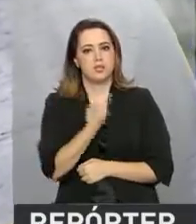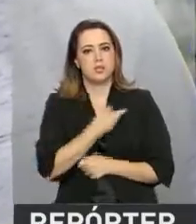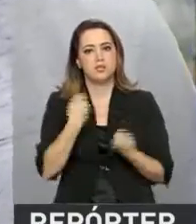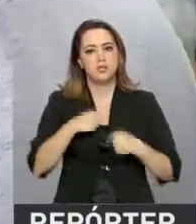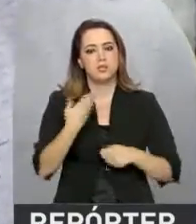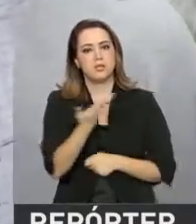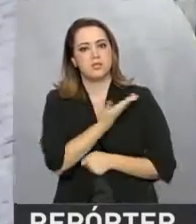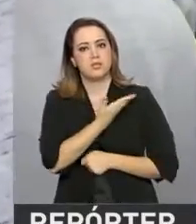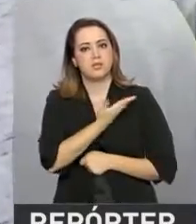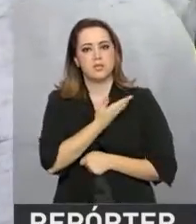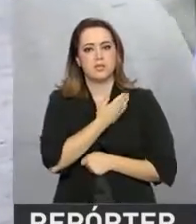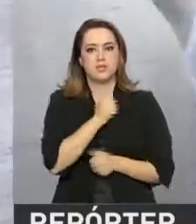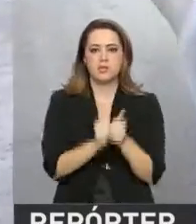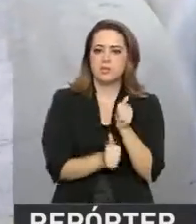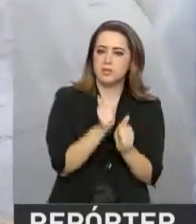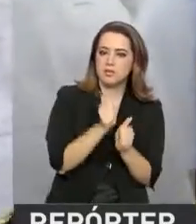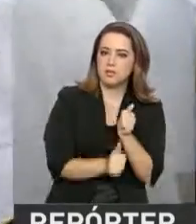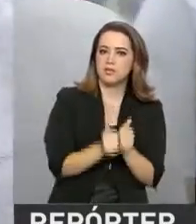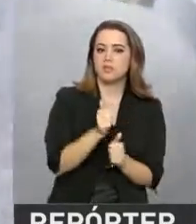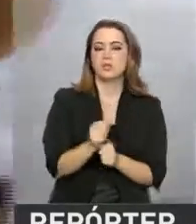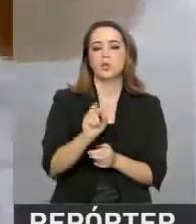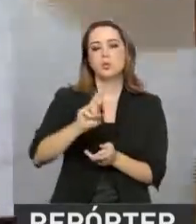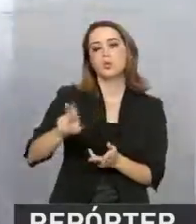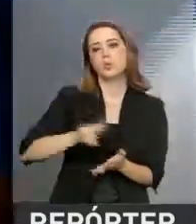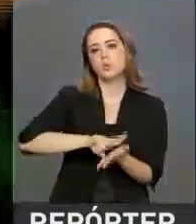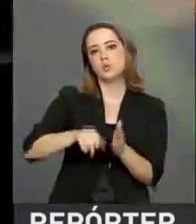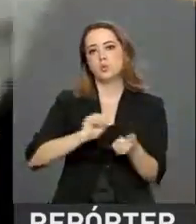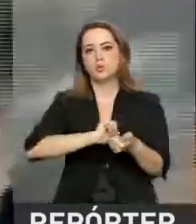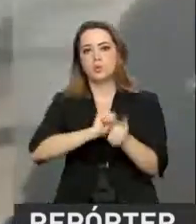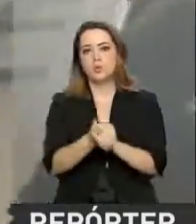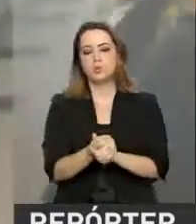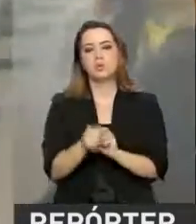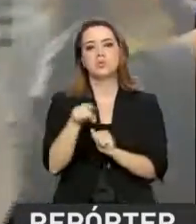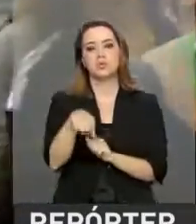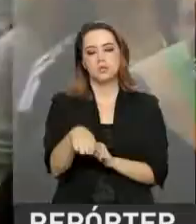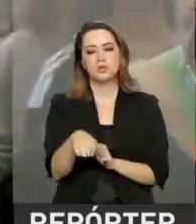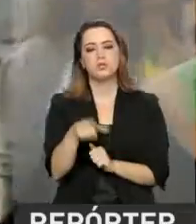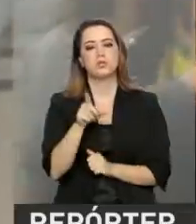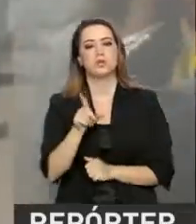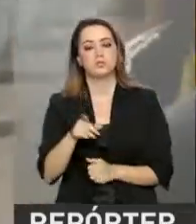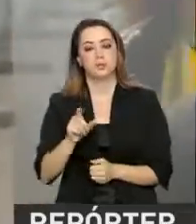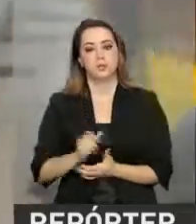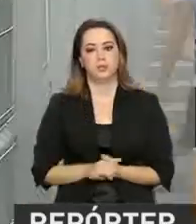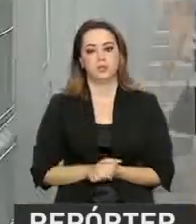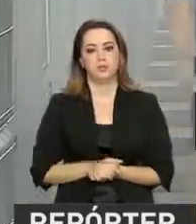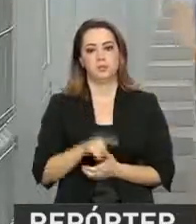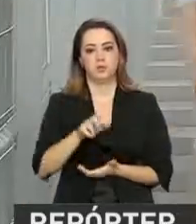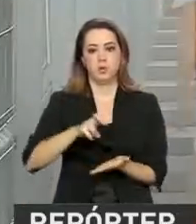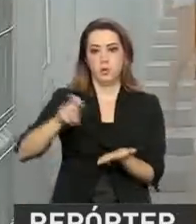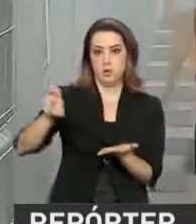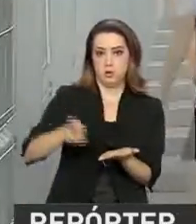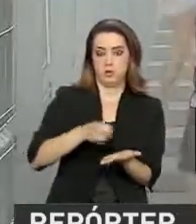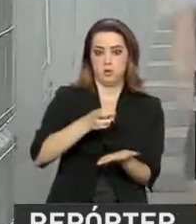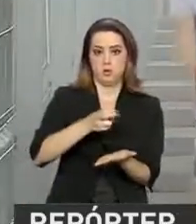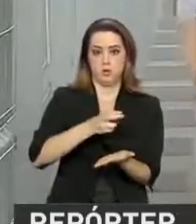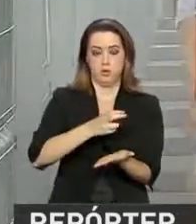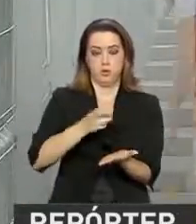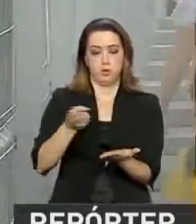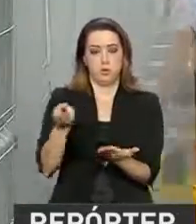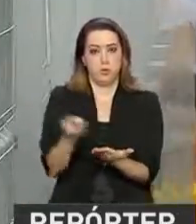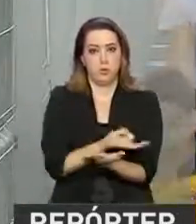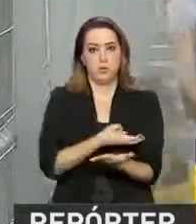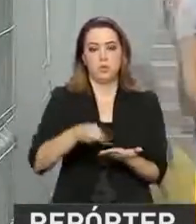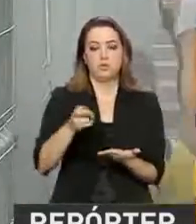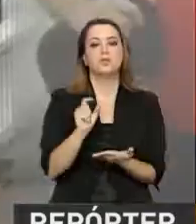os grandes medalhões juntos né e no râguebi quem ganha essa questão seja qual for o esporte a